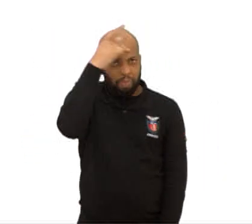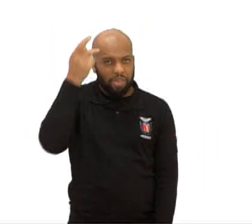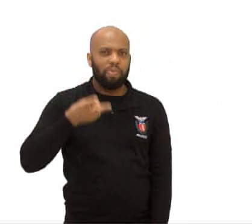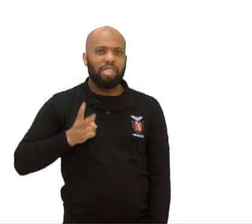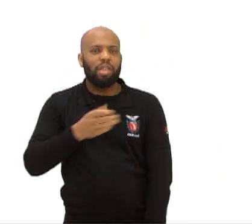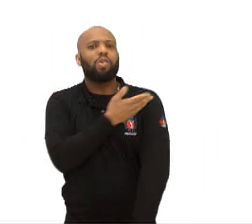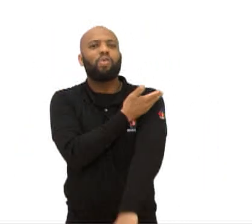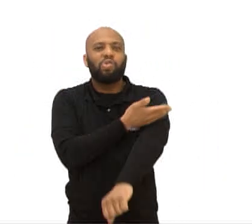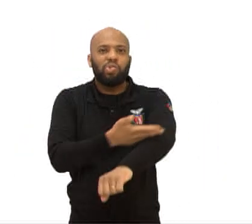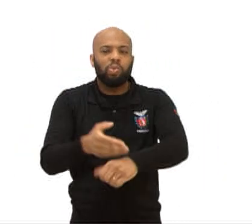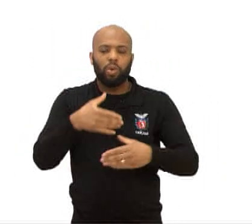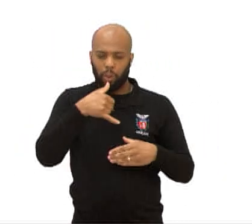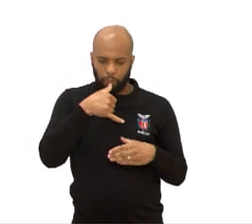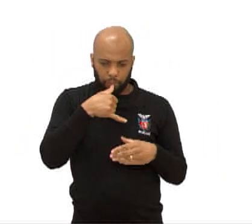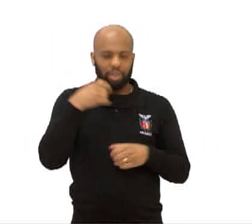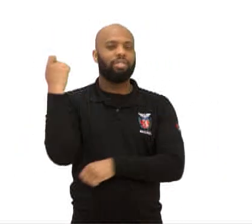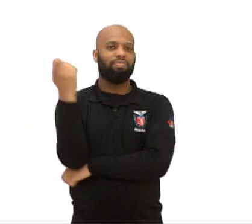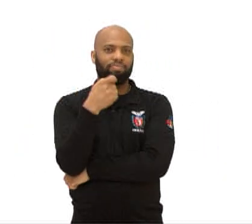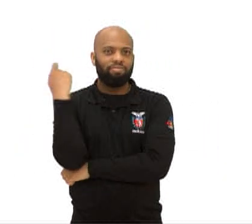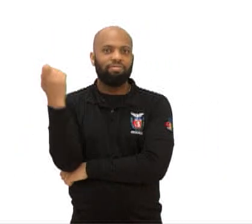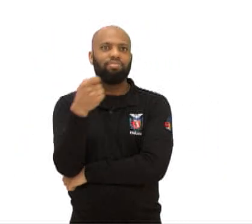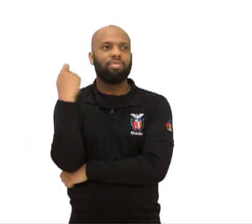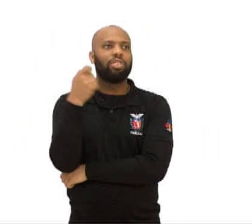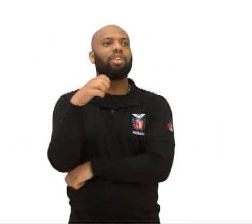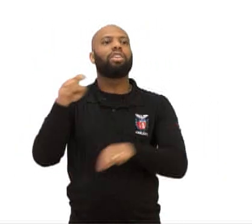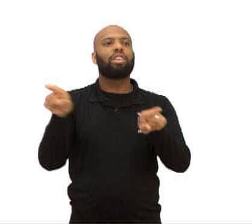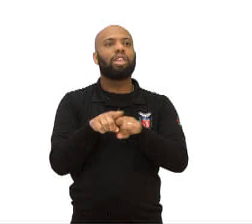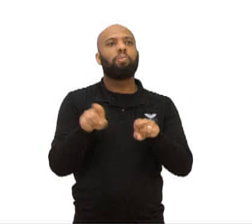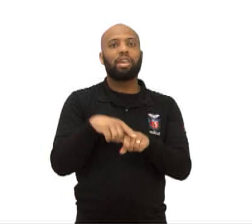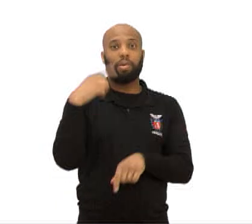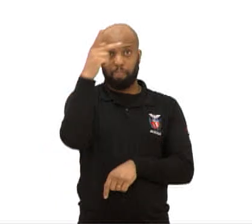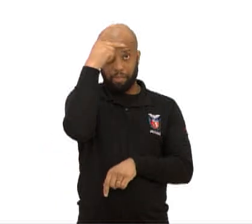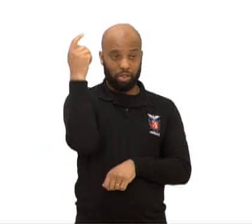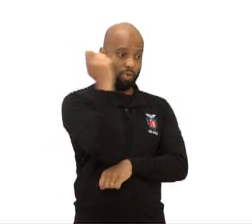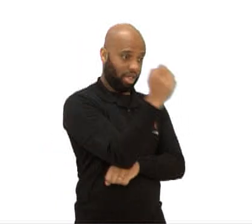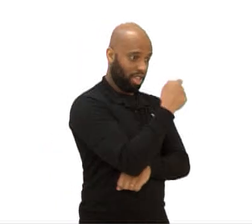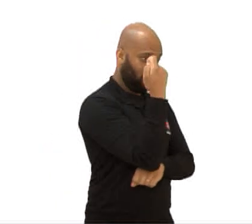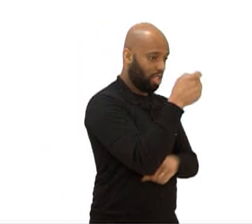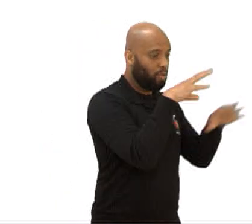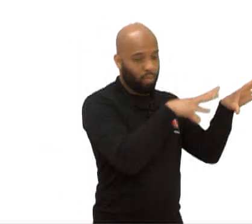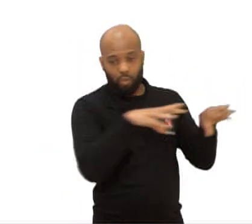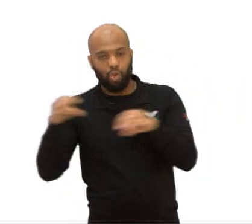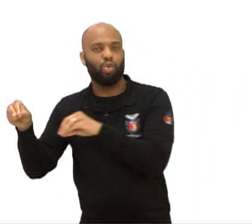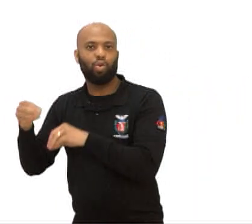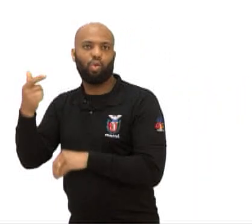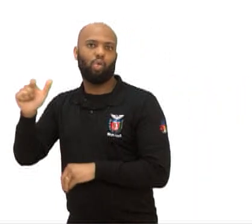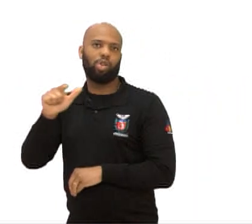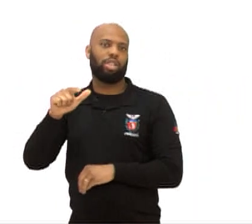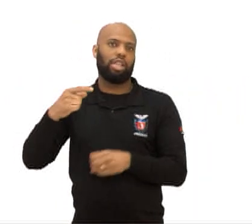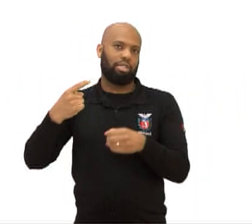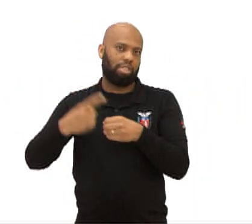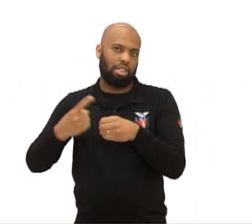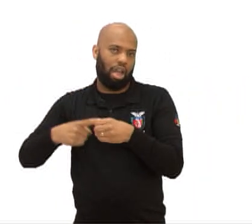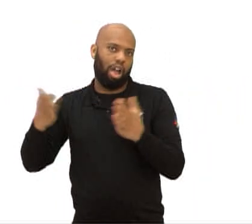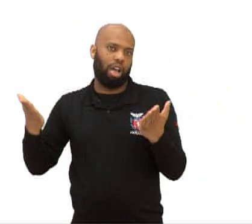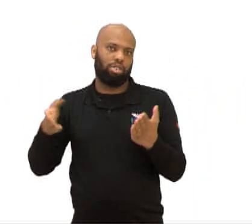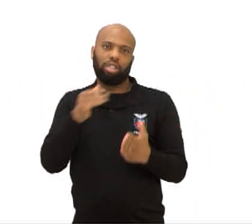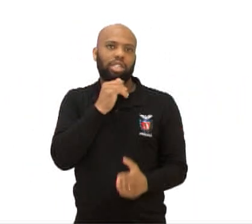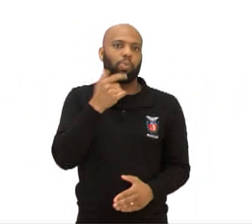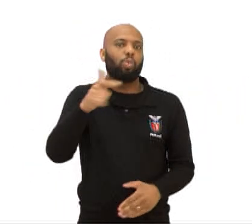hábito, muitos gaúchos que migraram para outras partes da região sul, Santa Catarina e